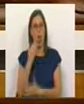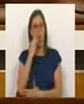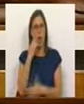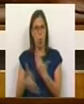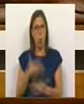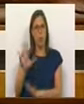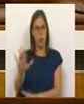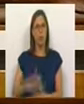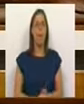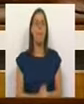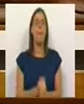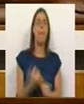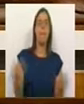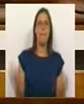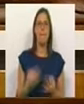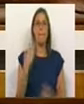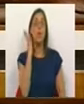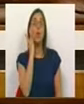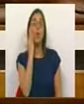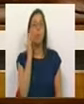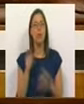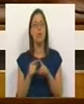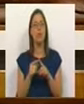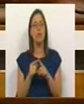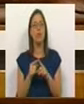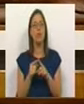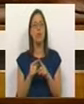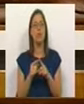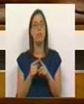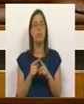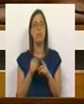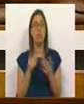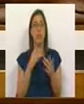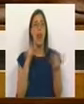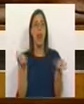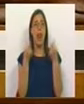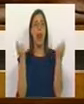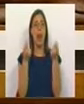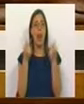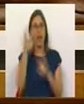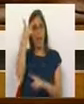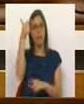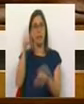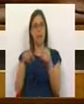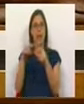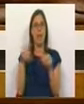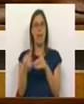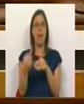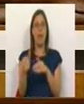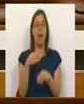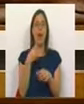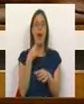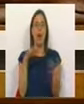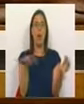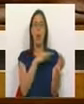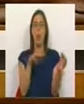doer. Apesar dos números de folclore político para as eleições autárquicas e da